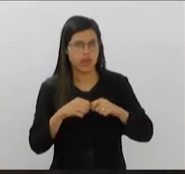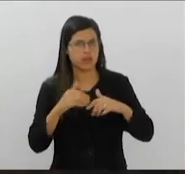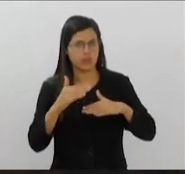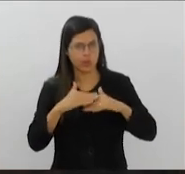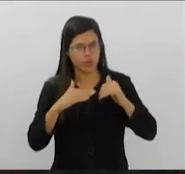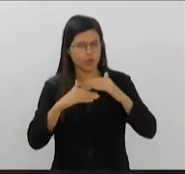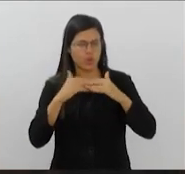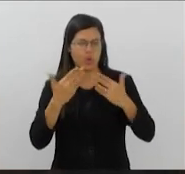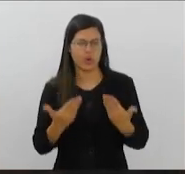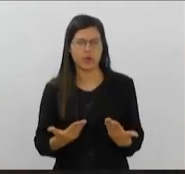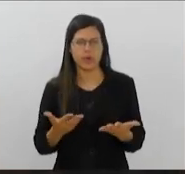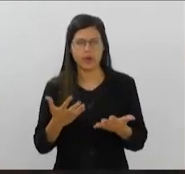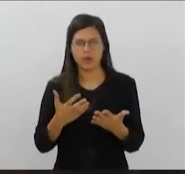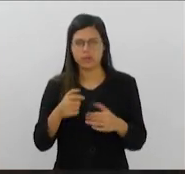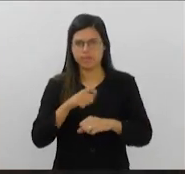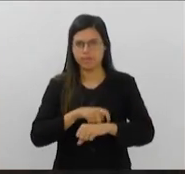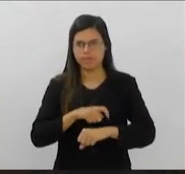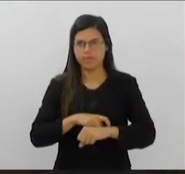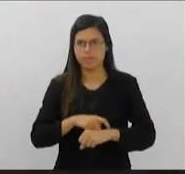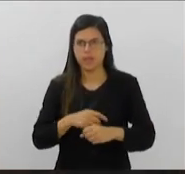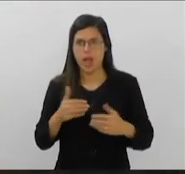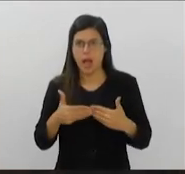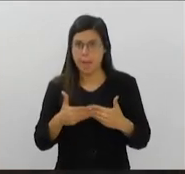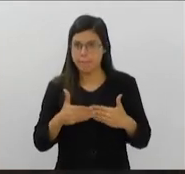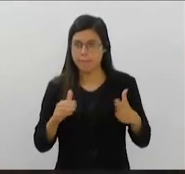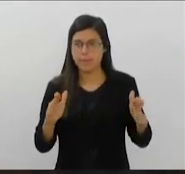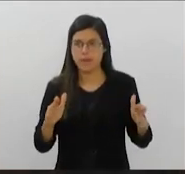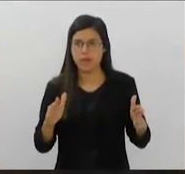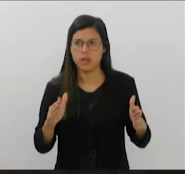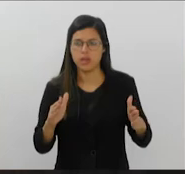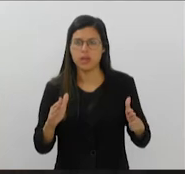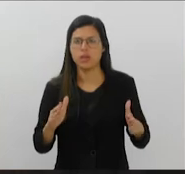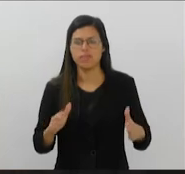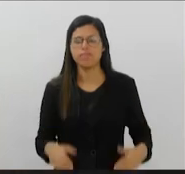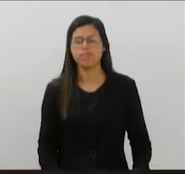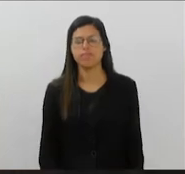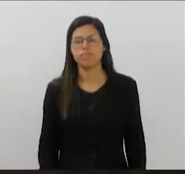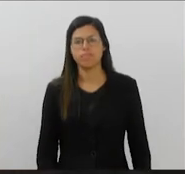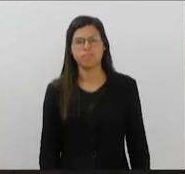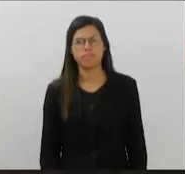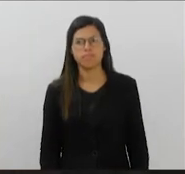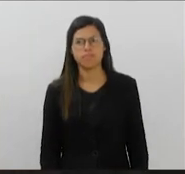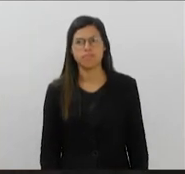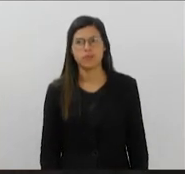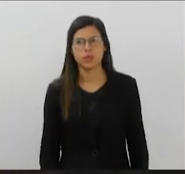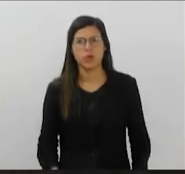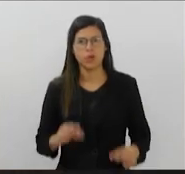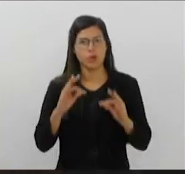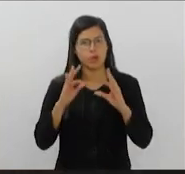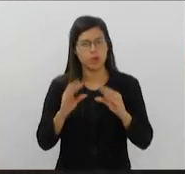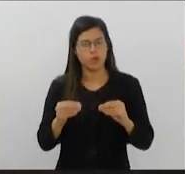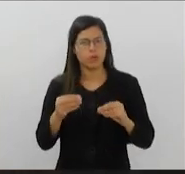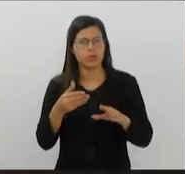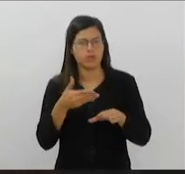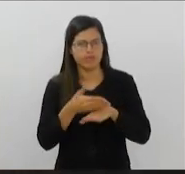gostaria, neste momento, de abrir o espaço para que todos os presentes,